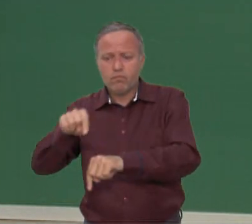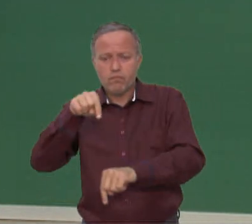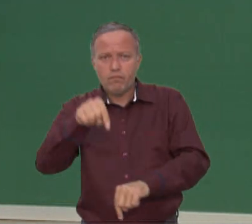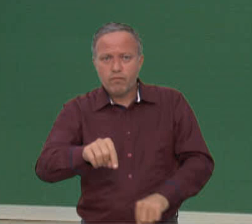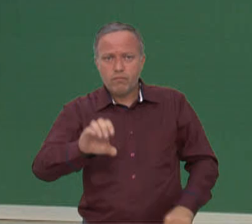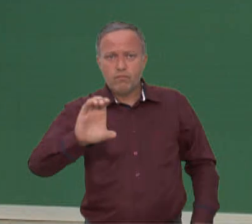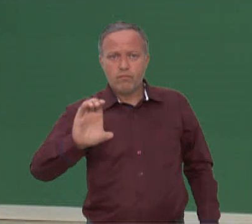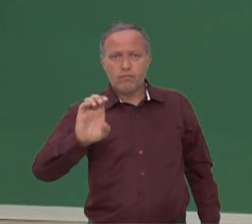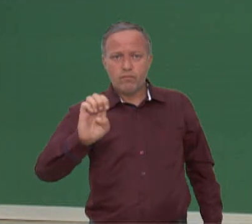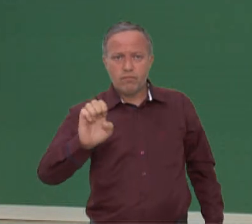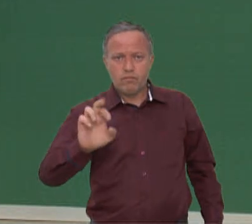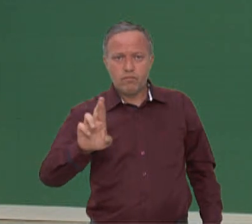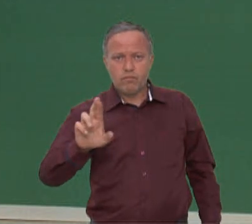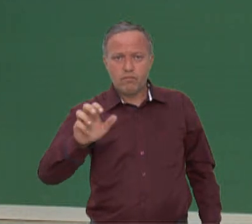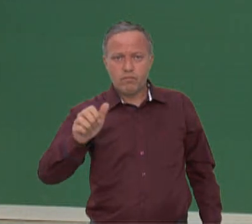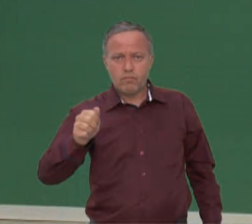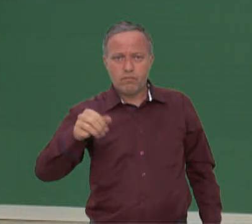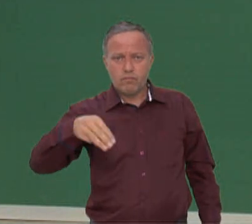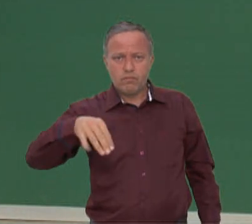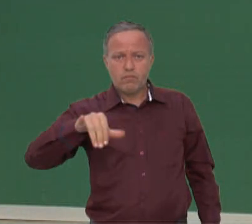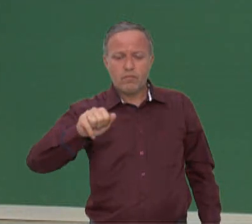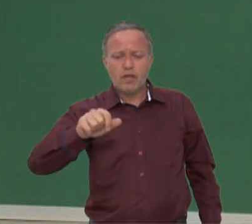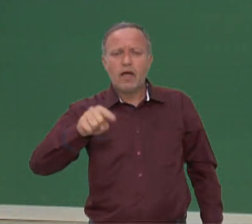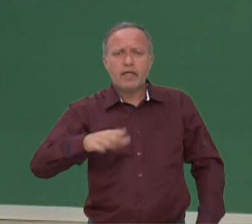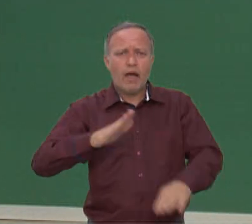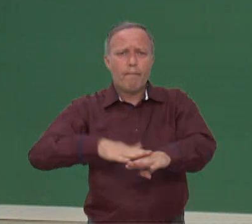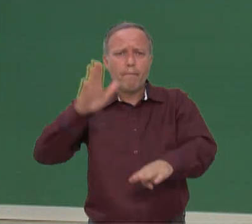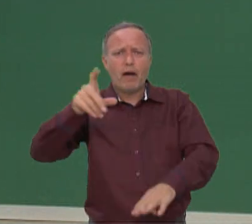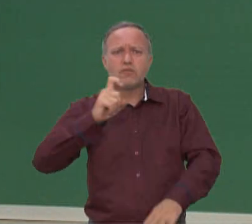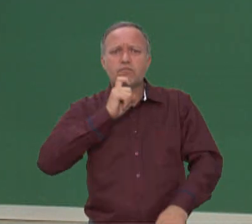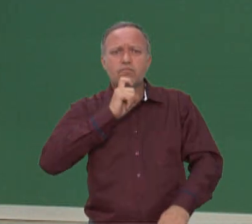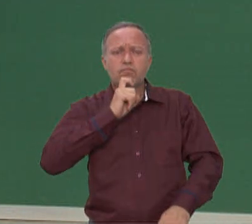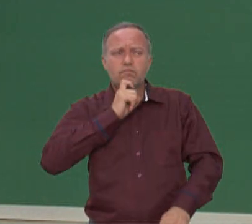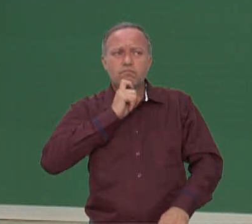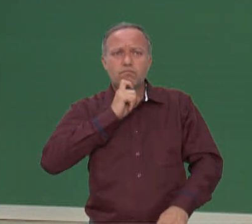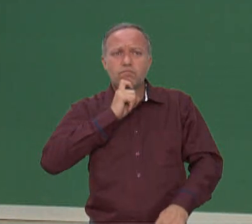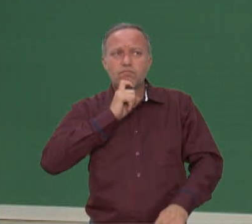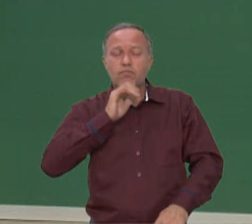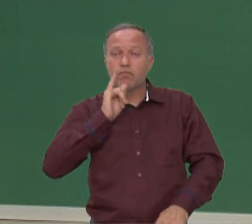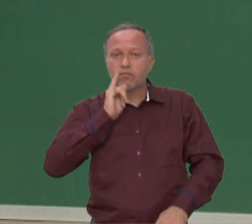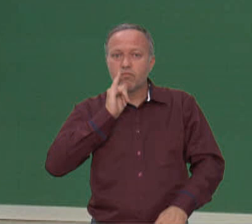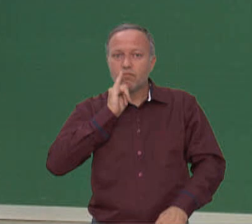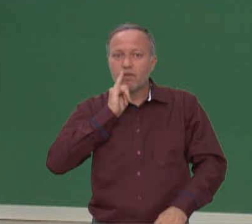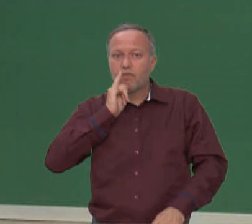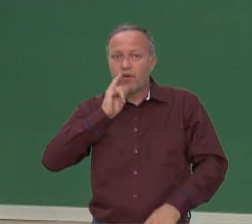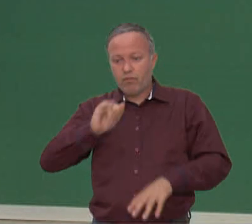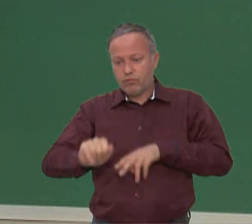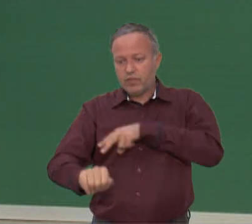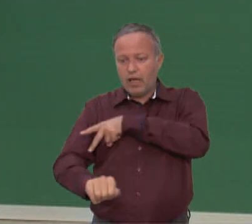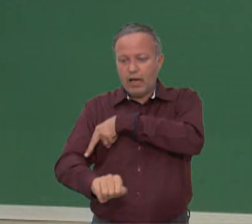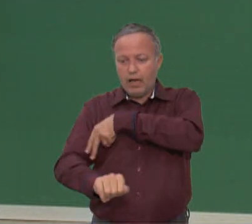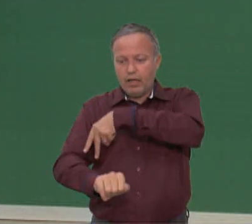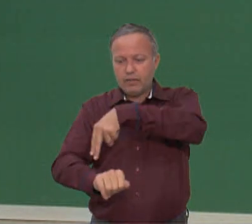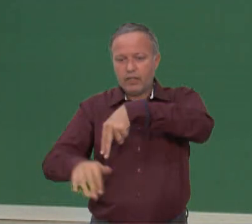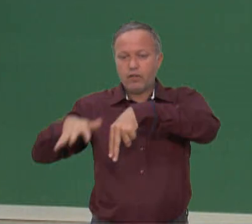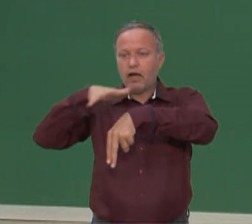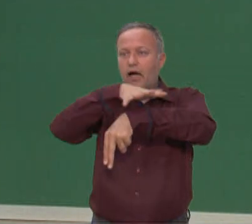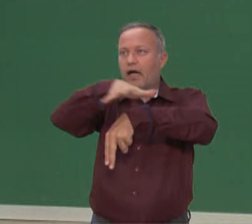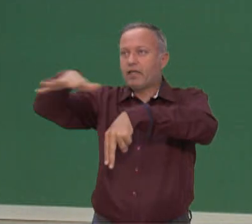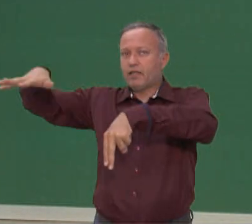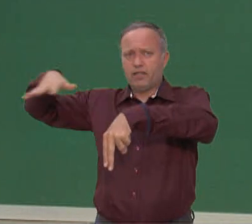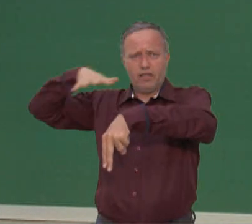fria. Será que está mais fria? A temperatura ambiente é a mesma. O que vai diferenciar é